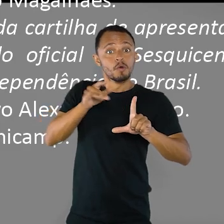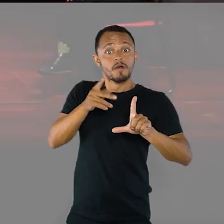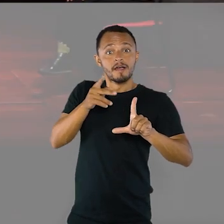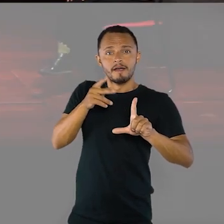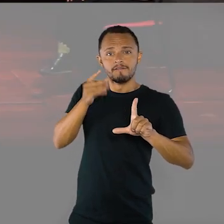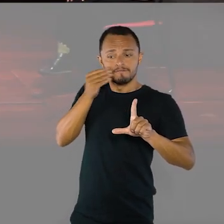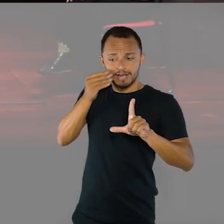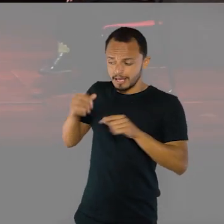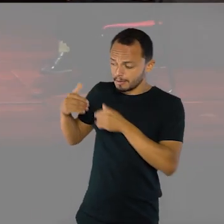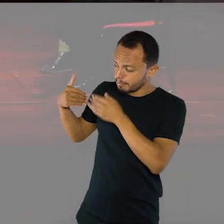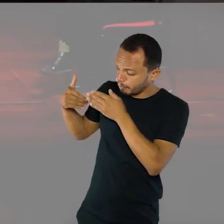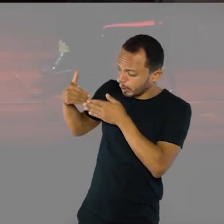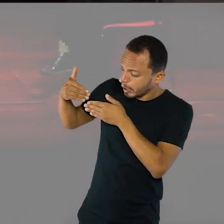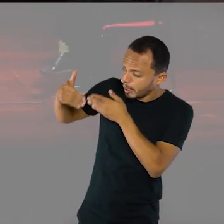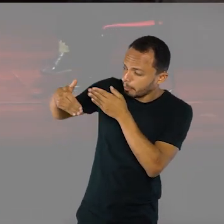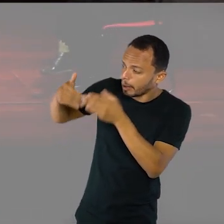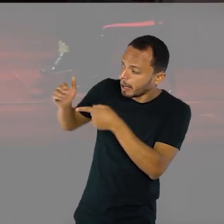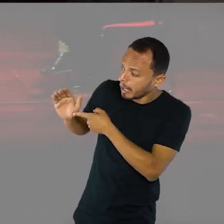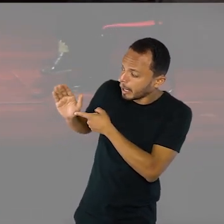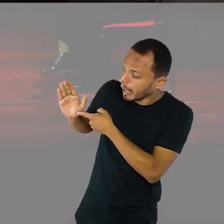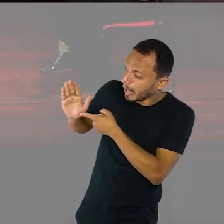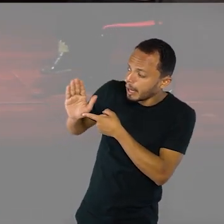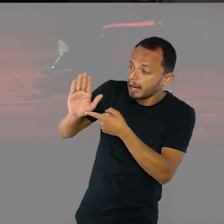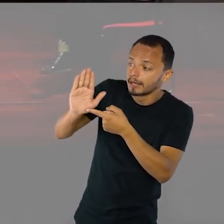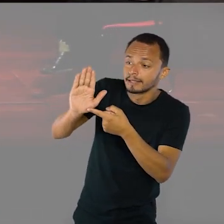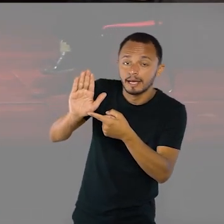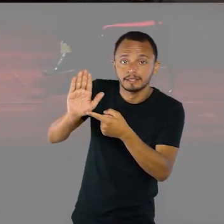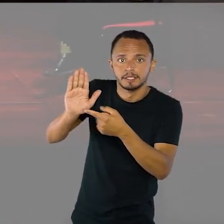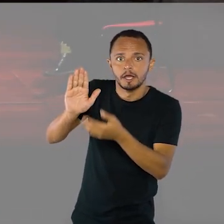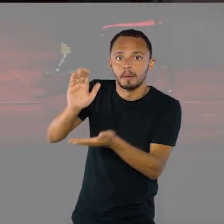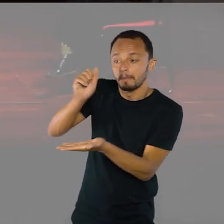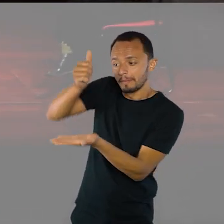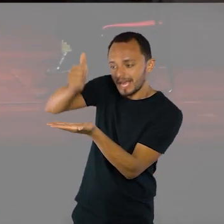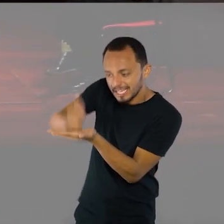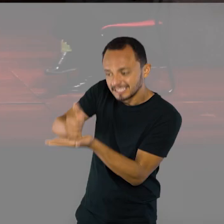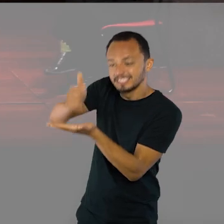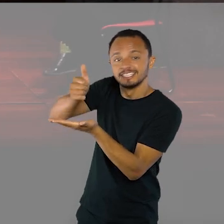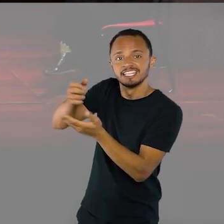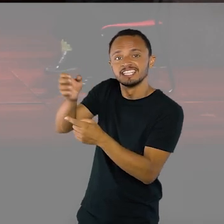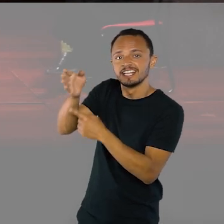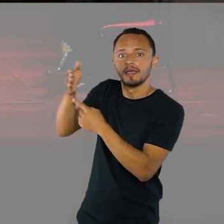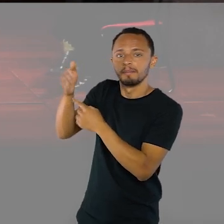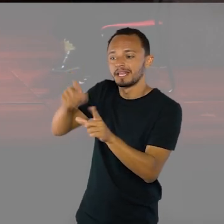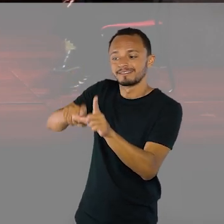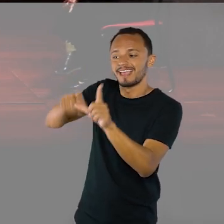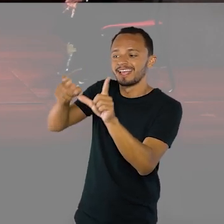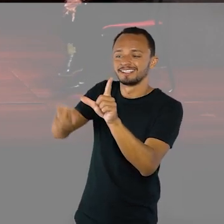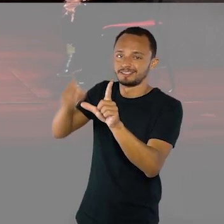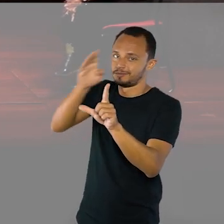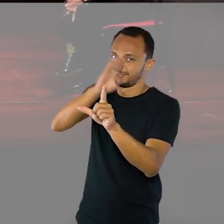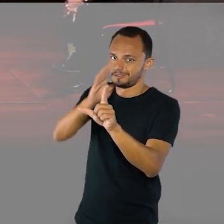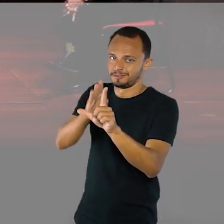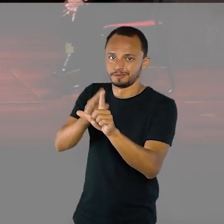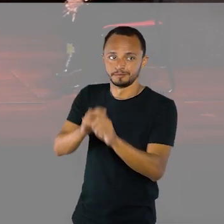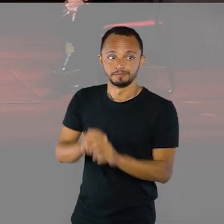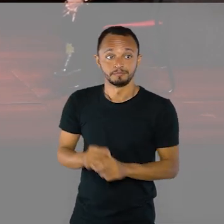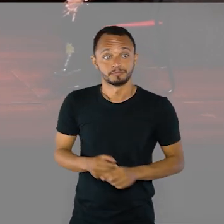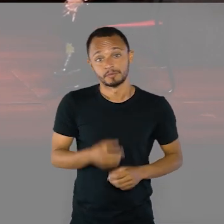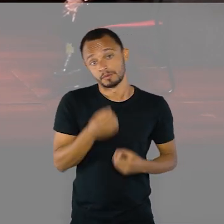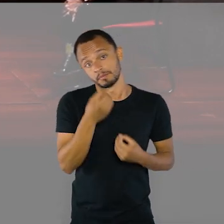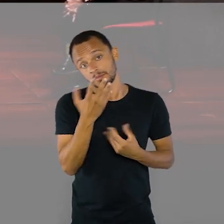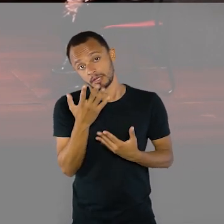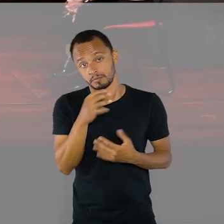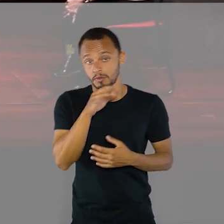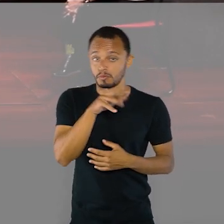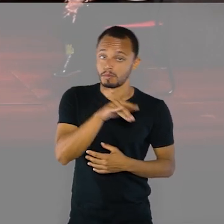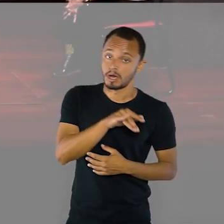virar? Vocês podem ver aqui como para o bem ou para o mal. Nessa época, por exemplo, é estreado